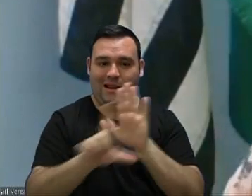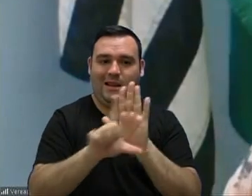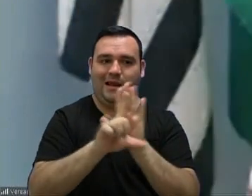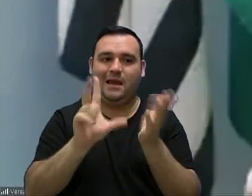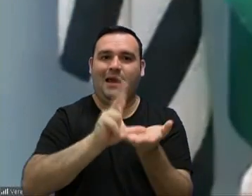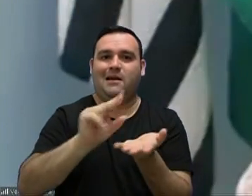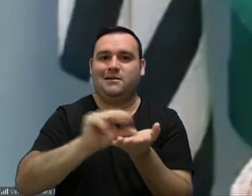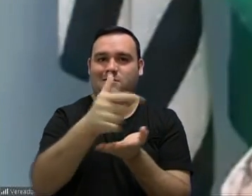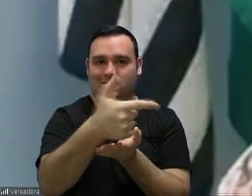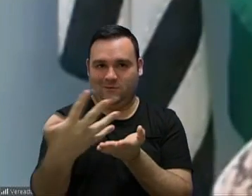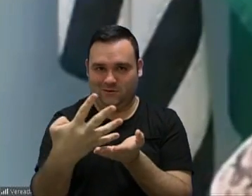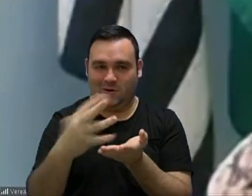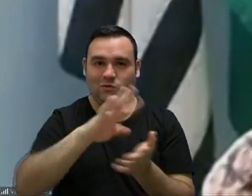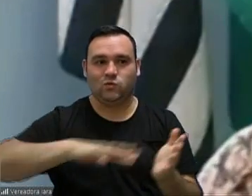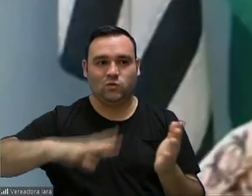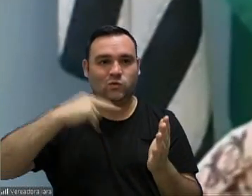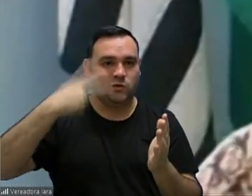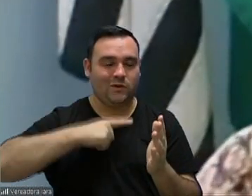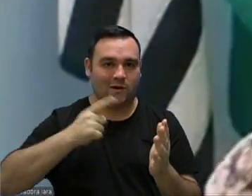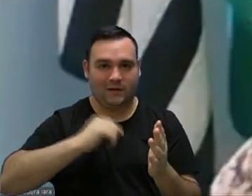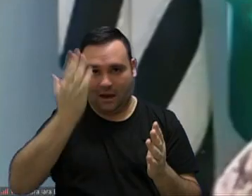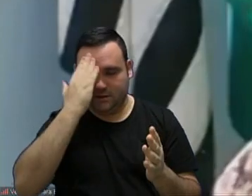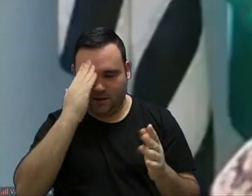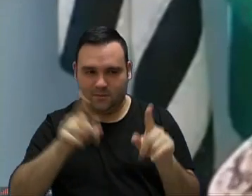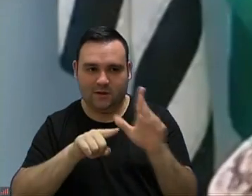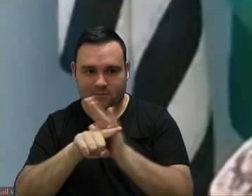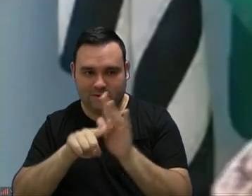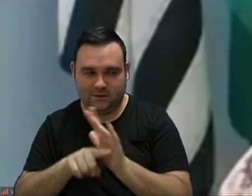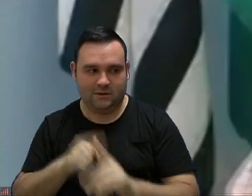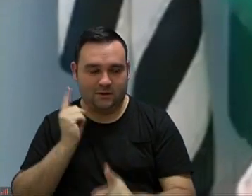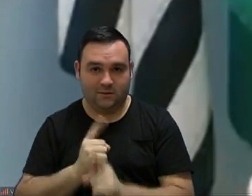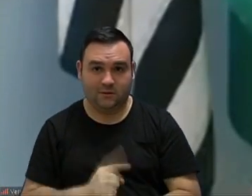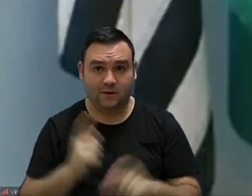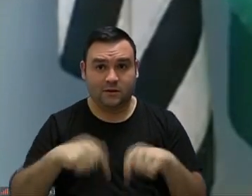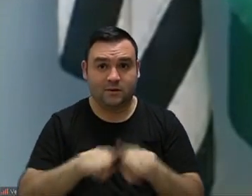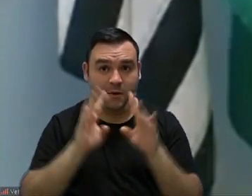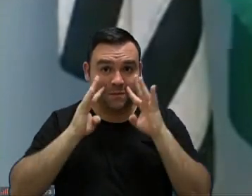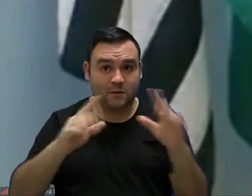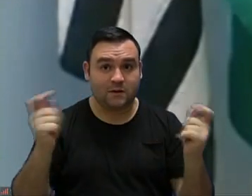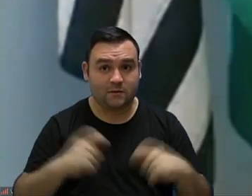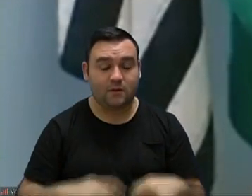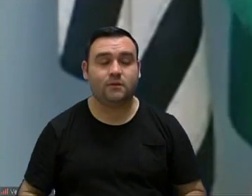artigo 24, se os vereadores estiverem na mão aí, por favor, se atentem a ela,